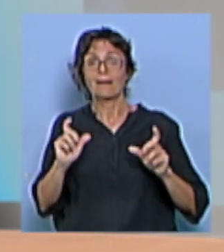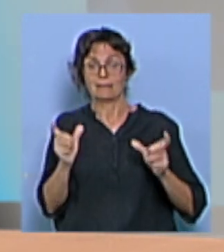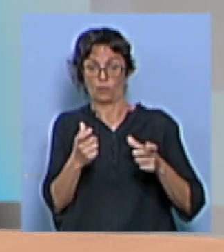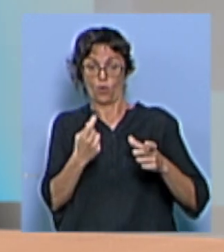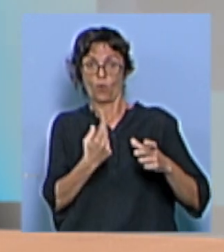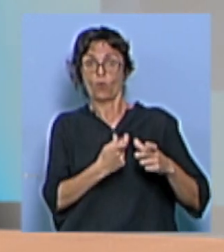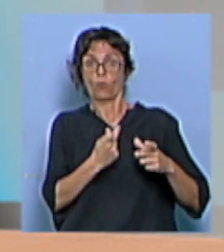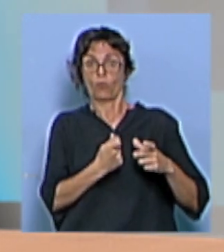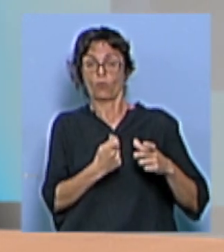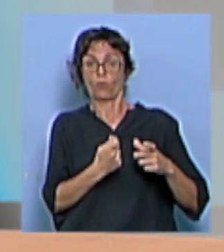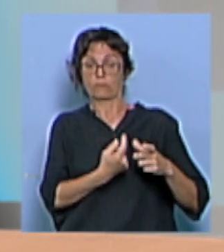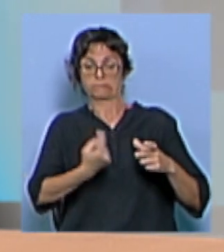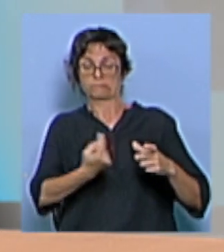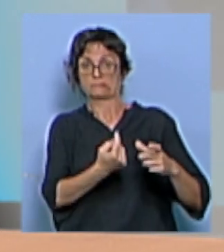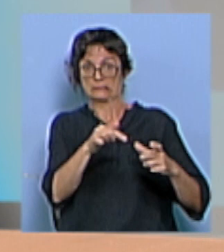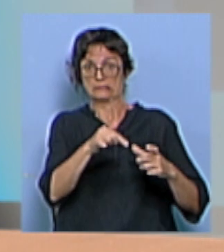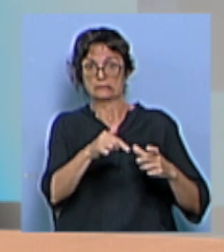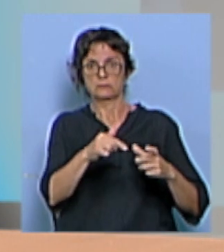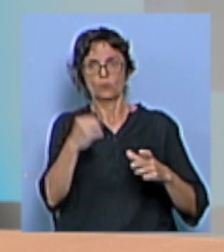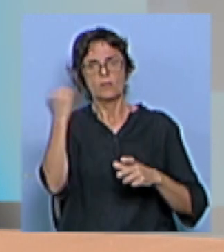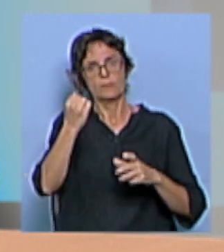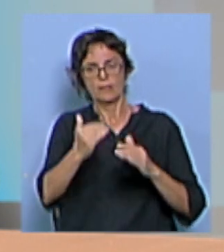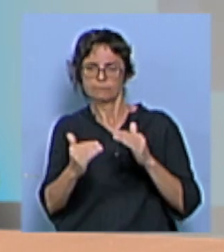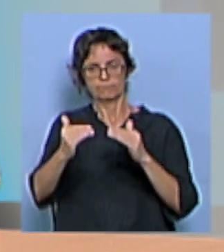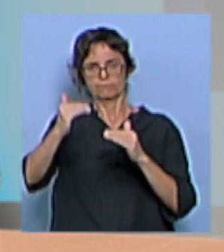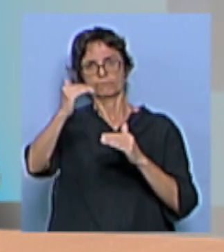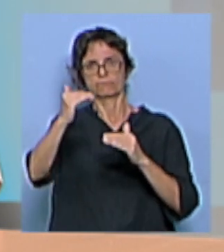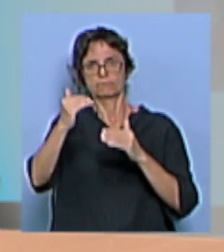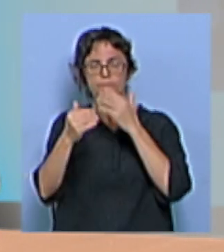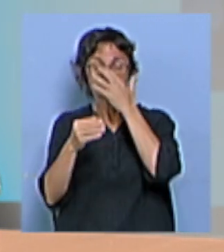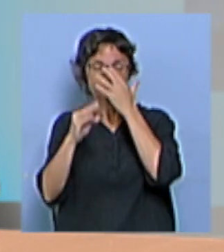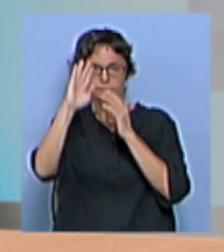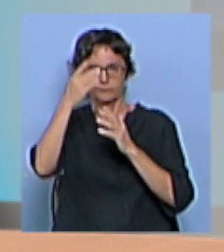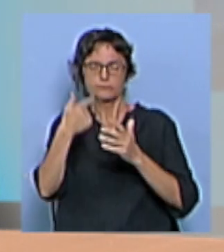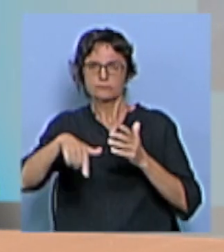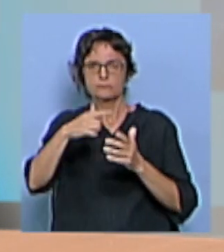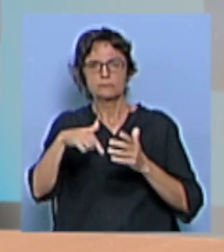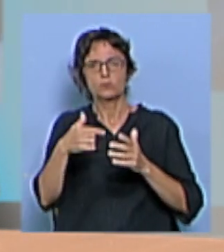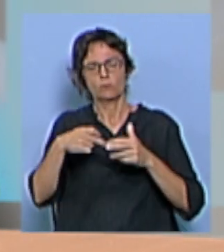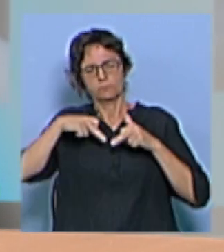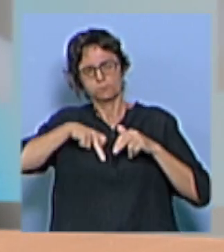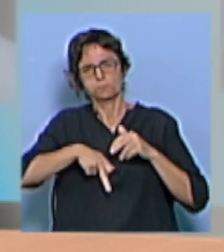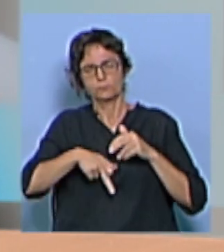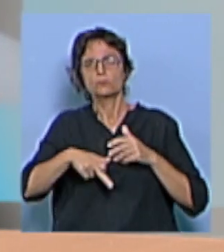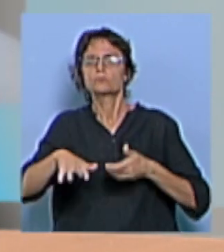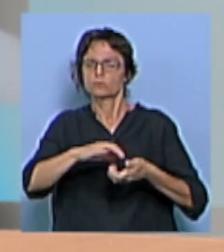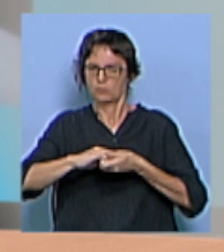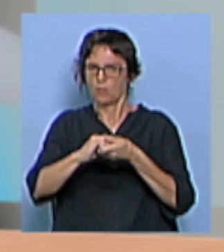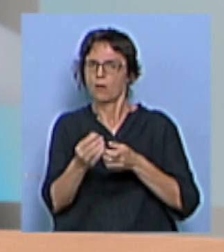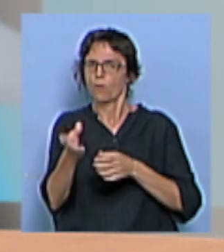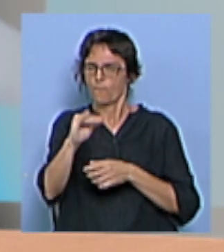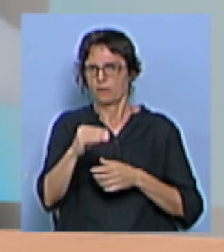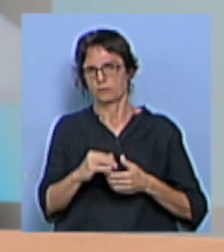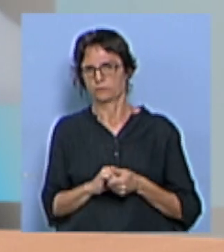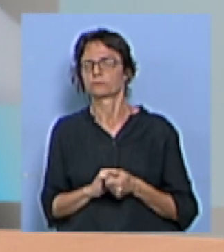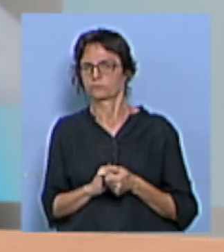igualmente. Mas, de qualquer forma, eu acho que, de facto, nós, tendencialmente, do ponto de vista humano profundo, somos mais solidários do que o contrário.